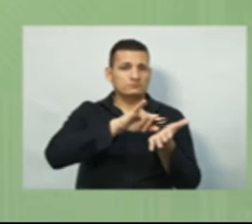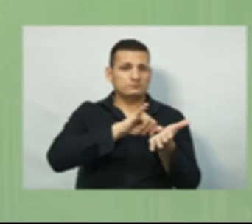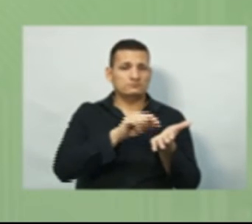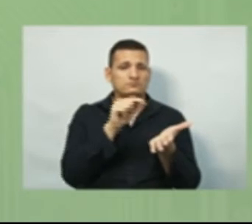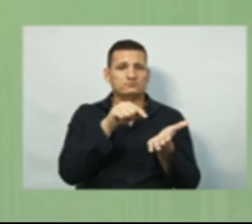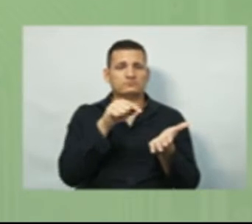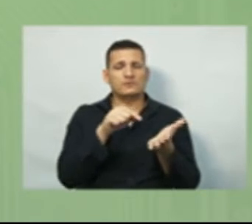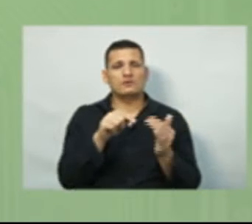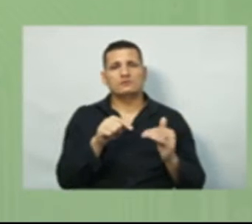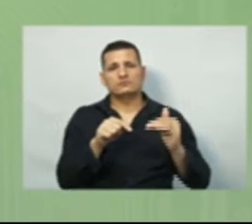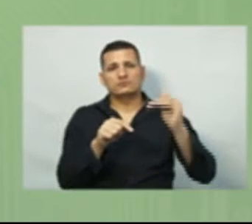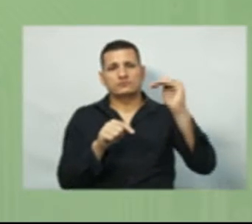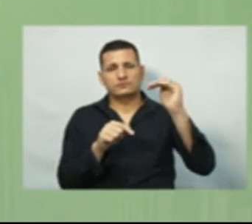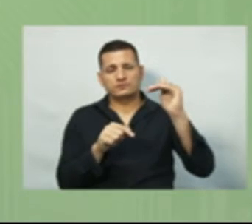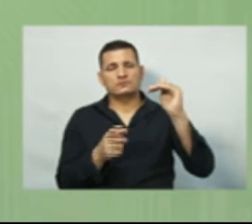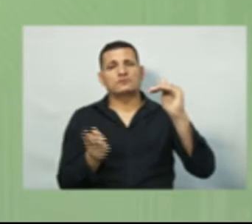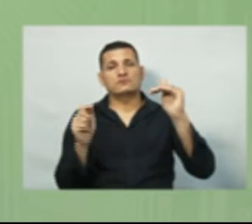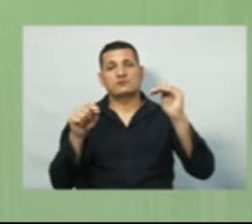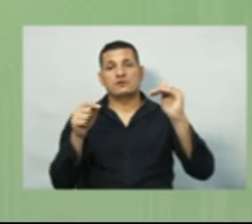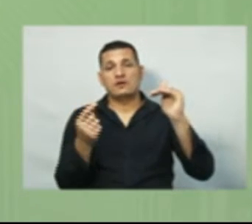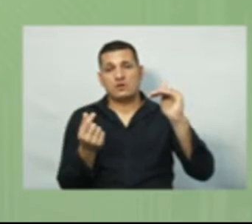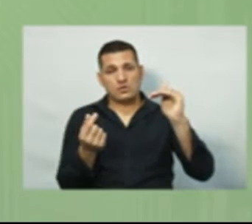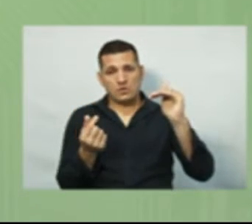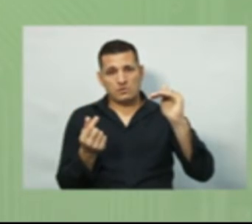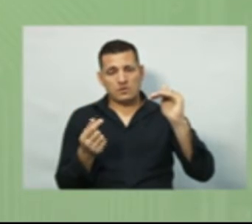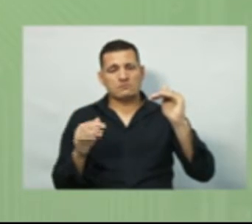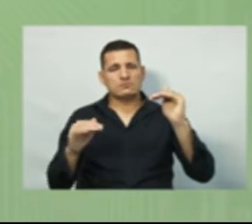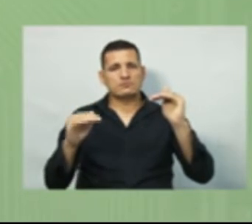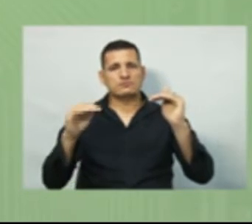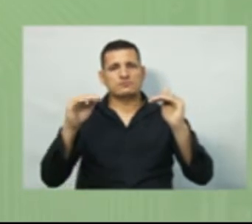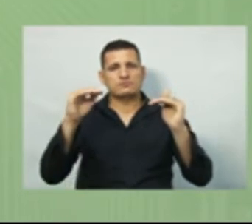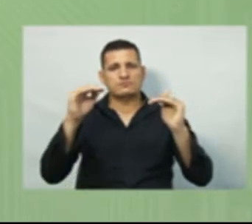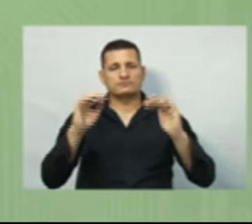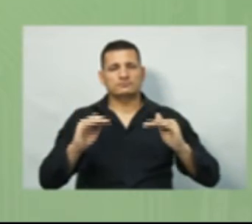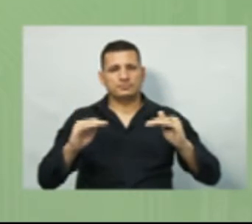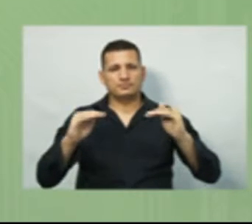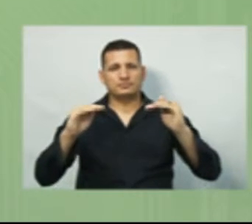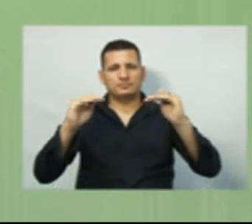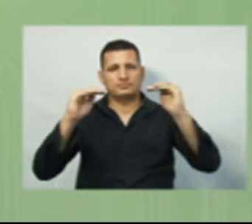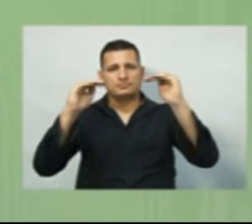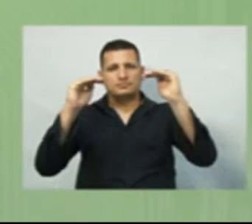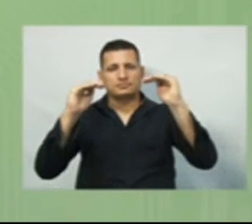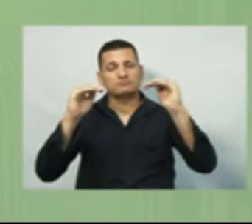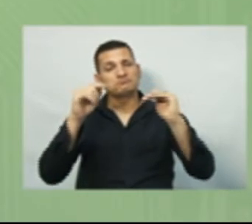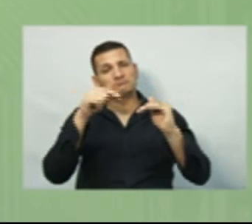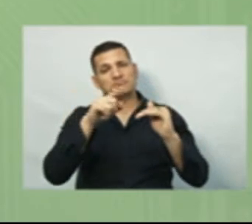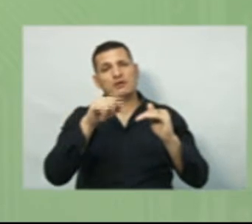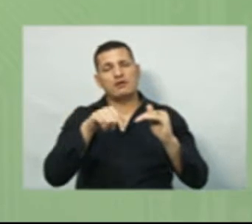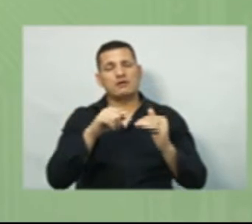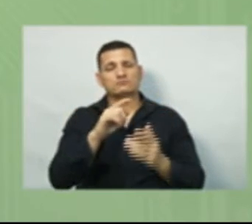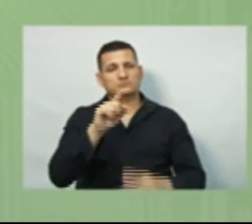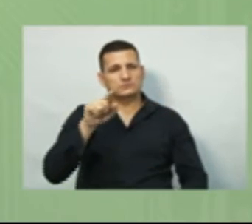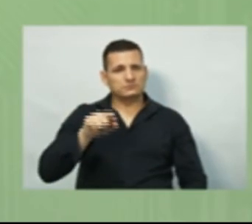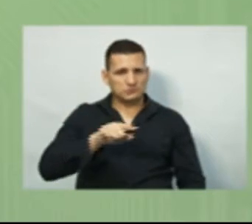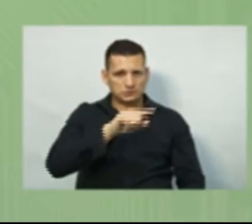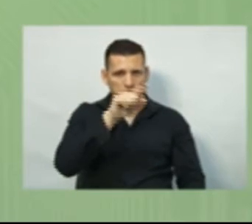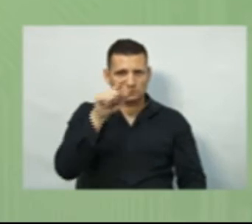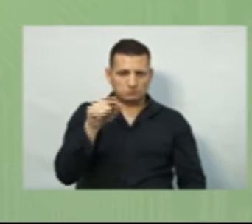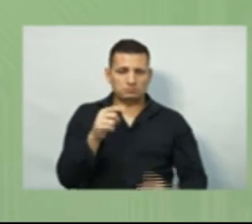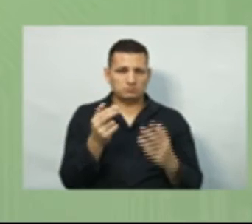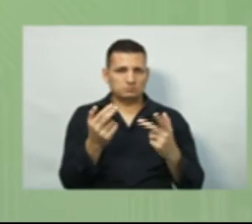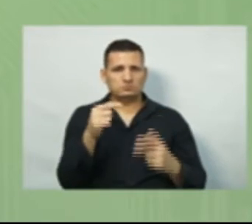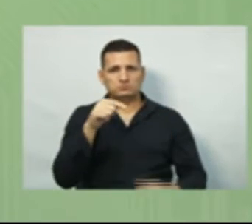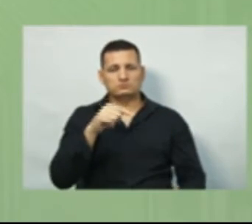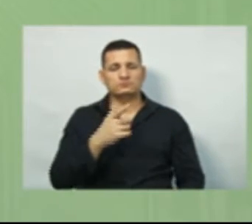é um ciclo chamado ciclo virtuoso, uma virtude. Esse ciclo virtuoso inclui essa ideia de